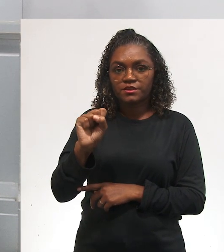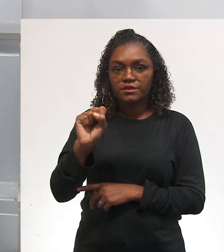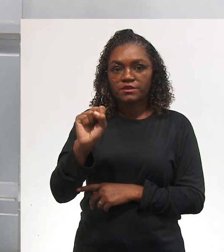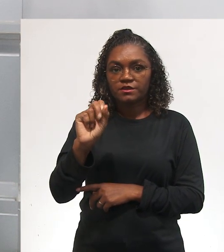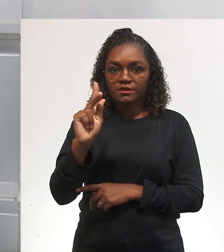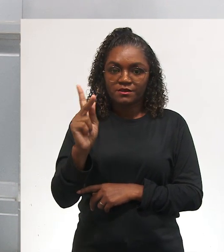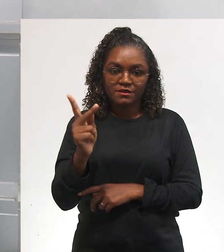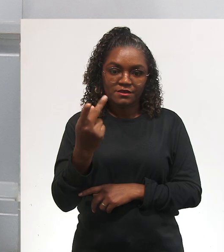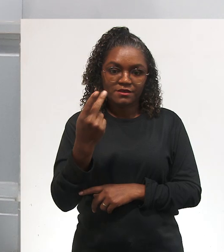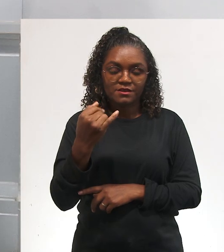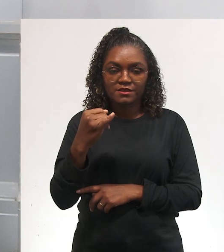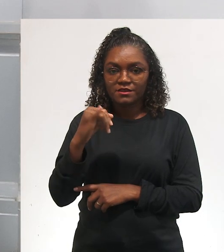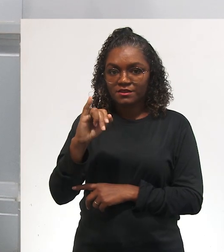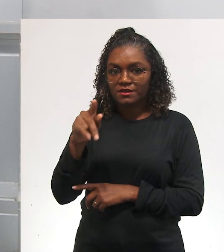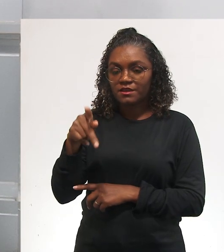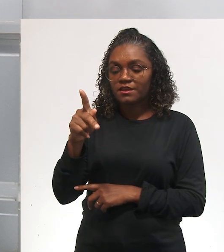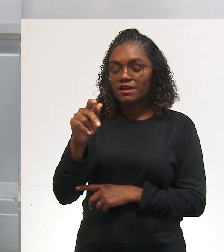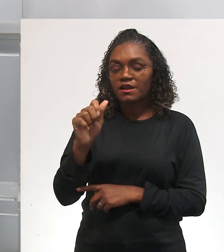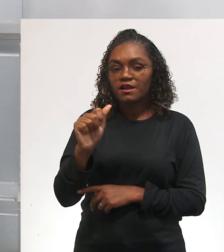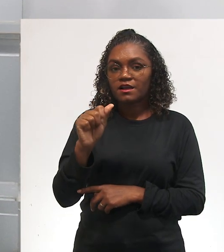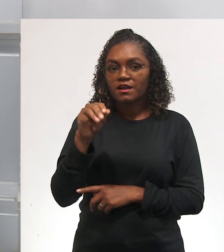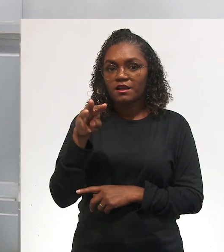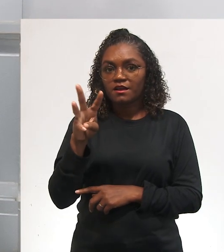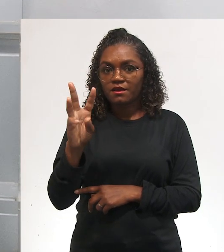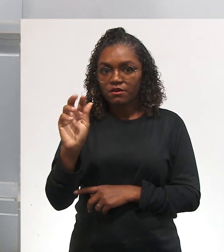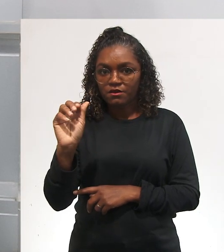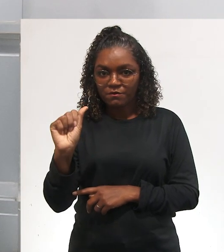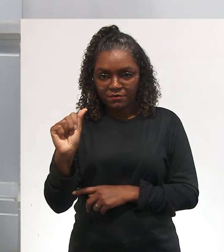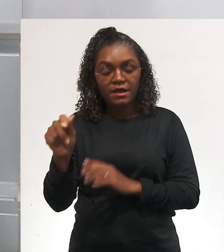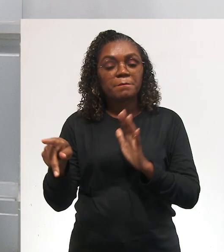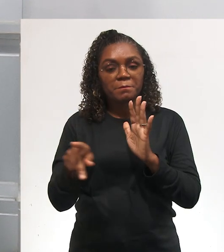né? Lá do Japão, que também